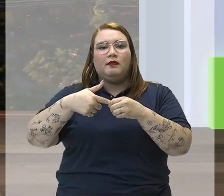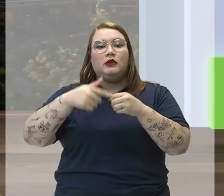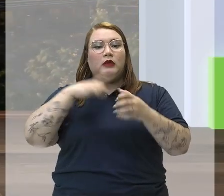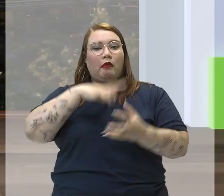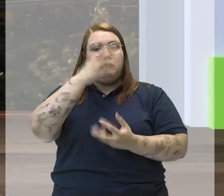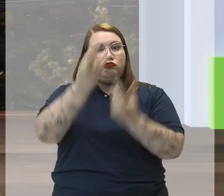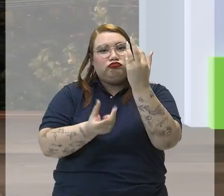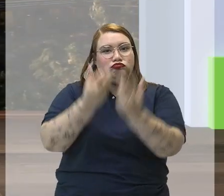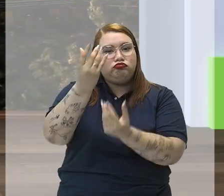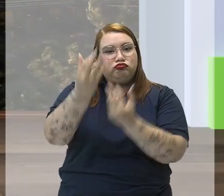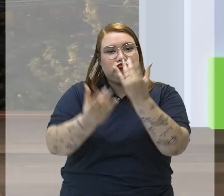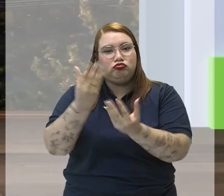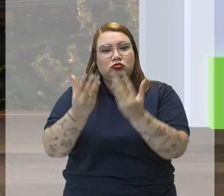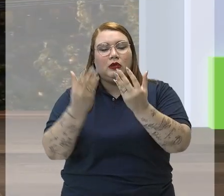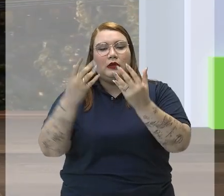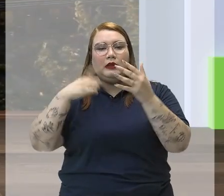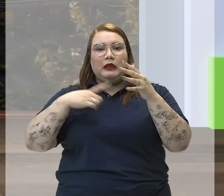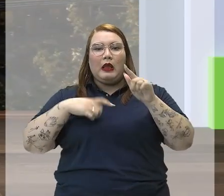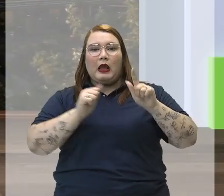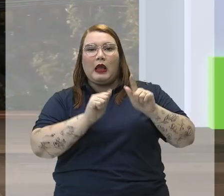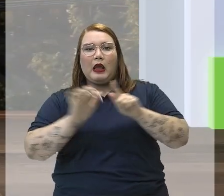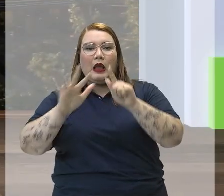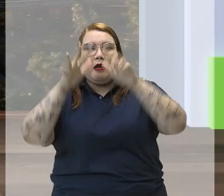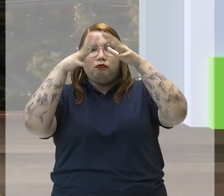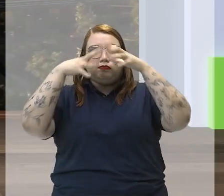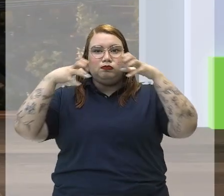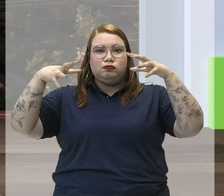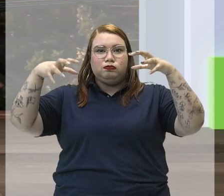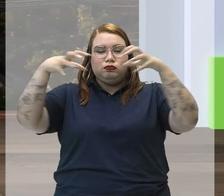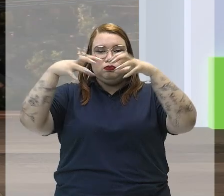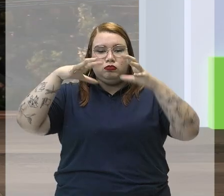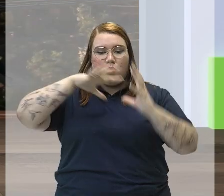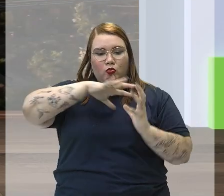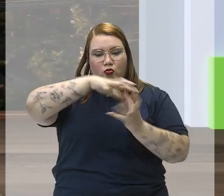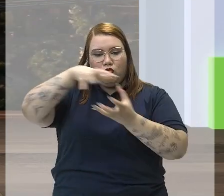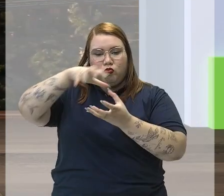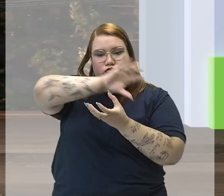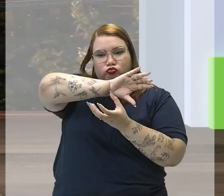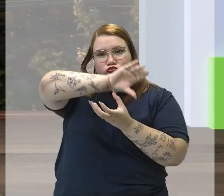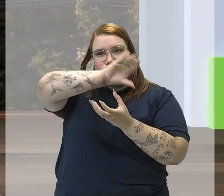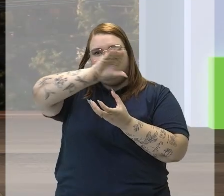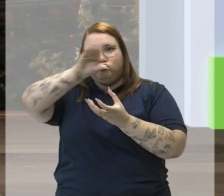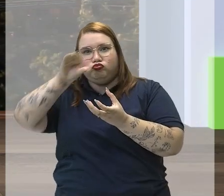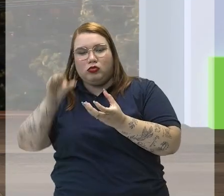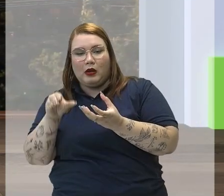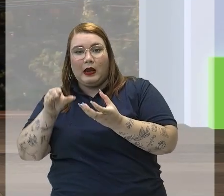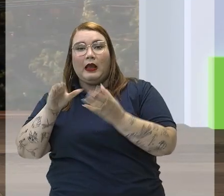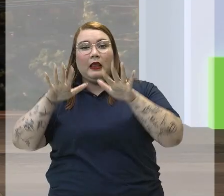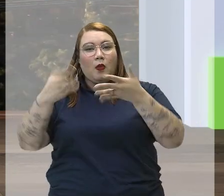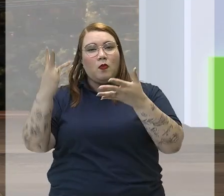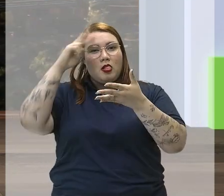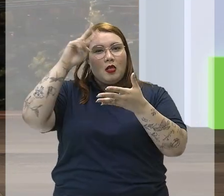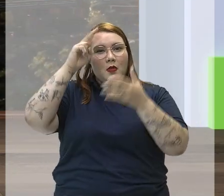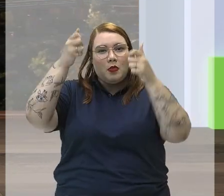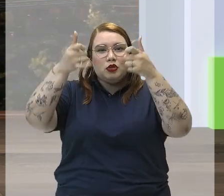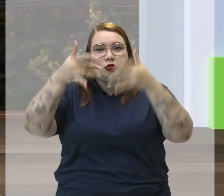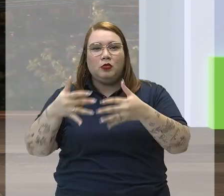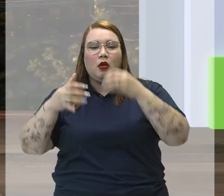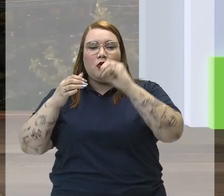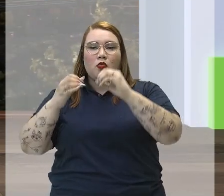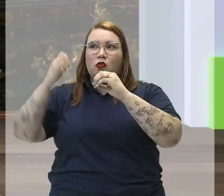produzem gases que ao chegarem na atmosfera, podem fazer com que o calor fique mais retido aqui na atmosfera